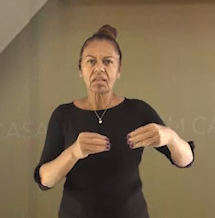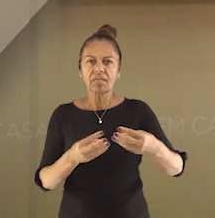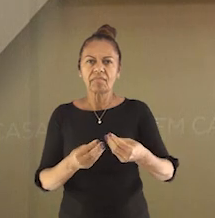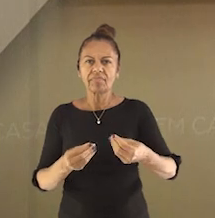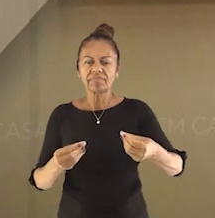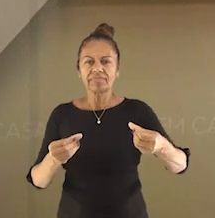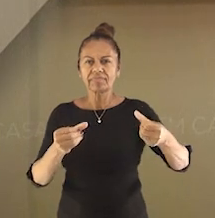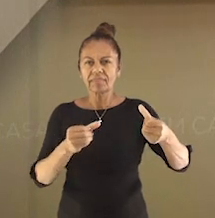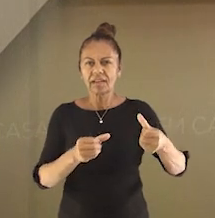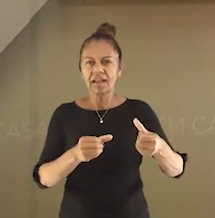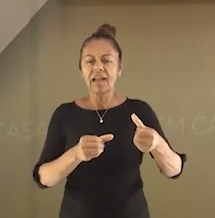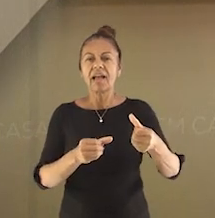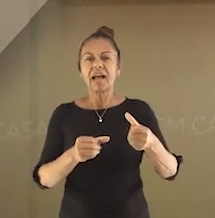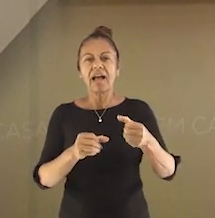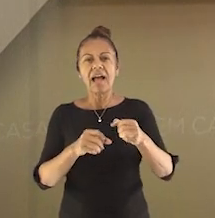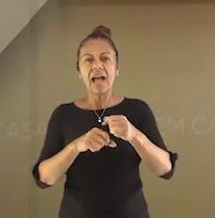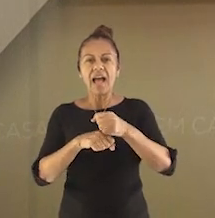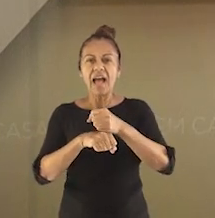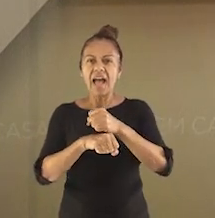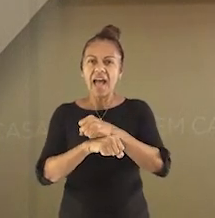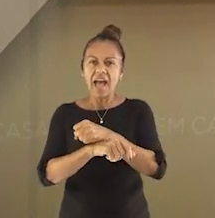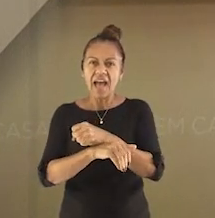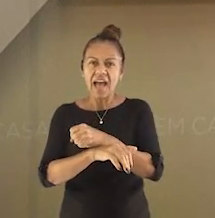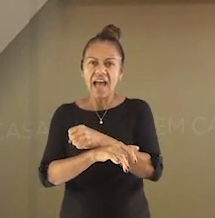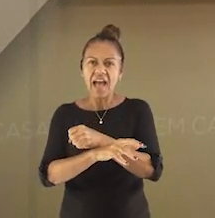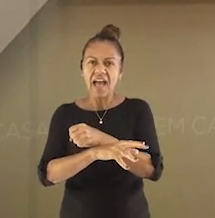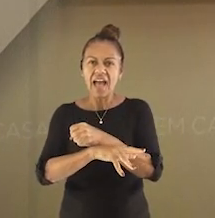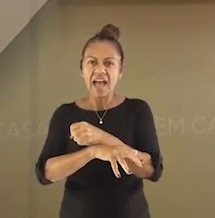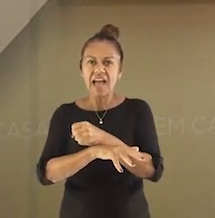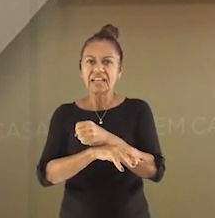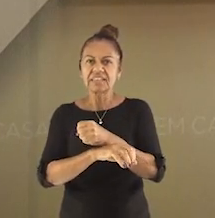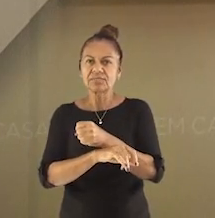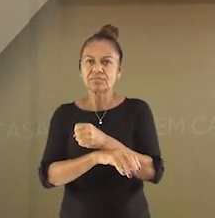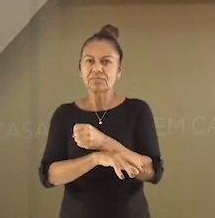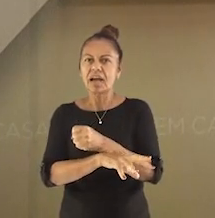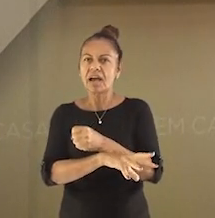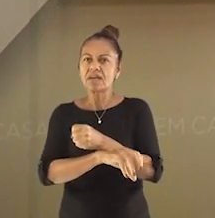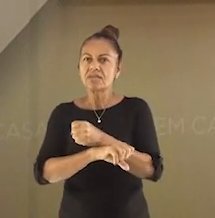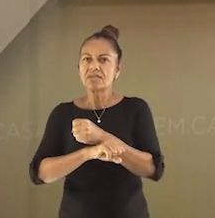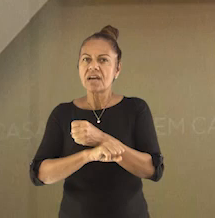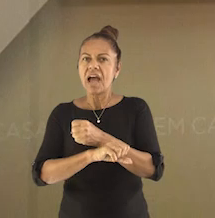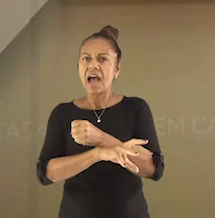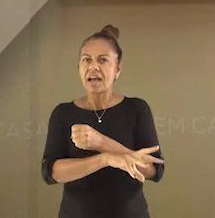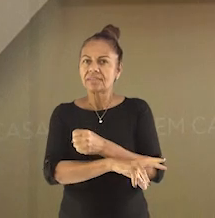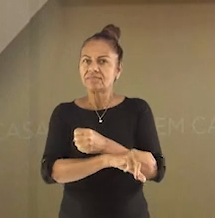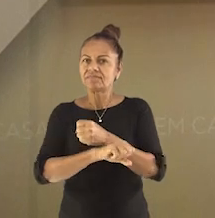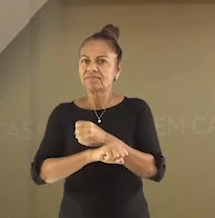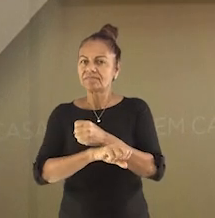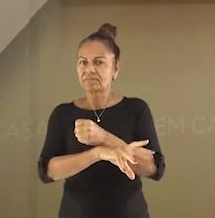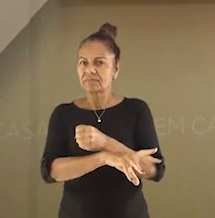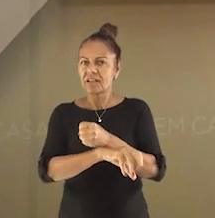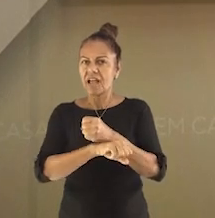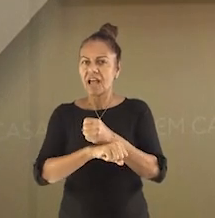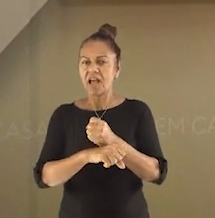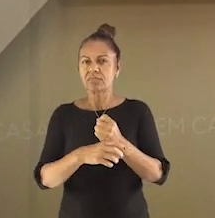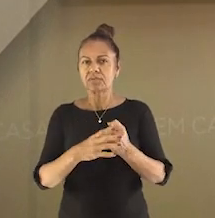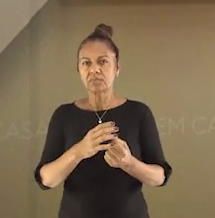onde suas raízes se desenvolvem e de onde vão retirar a água e os sais